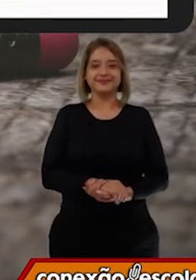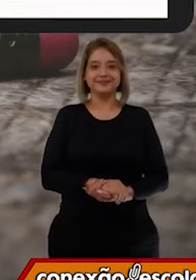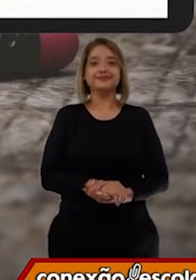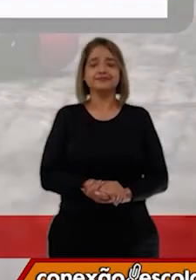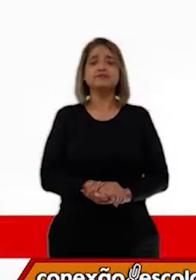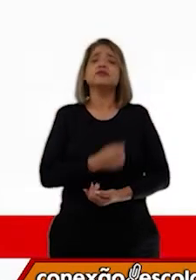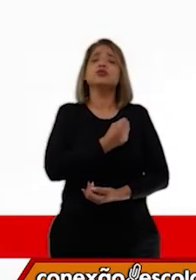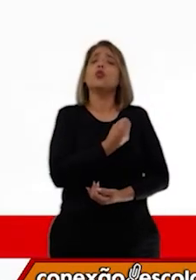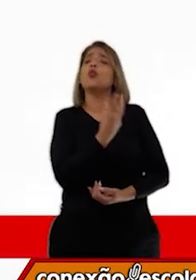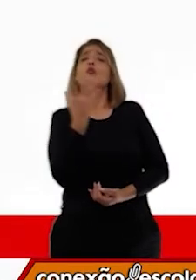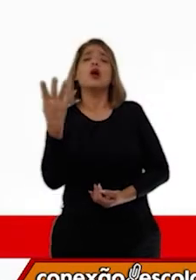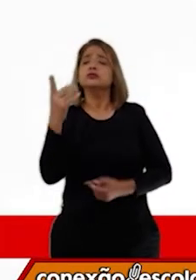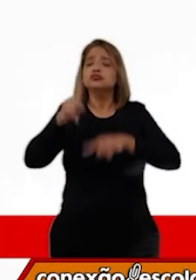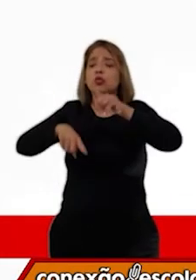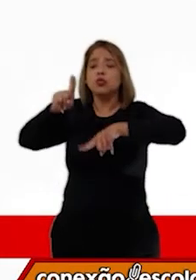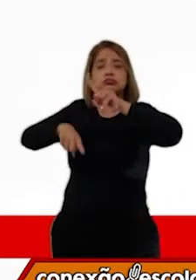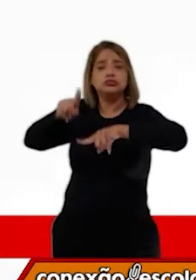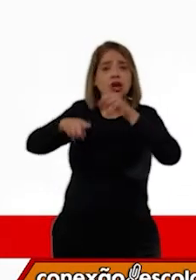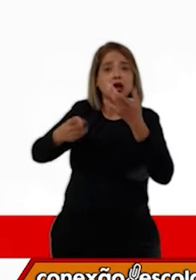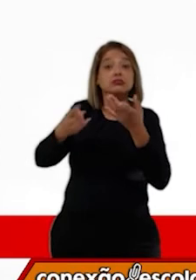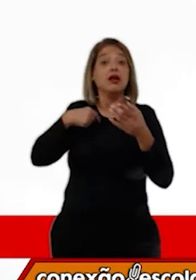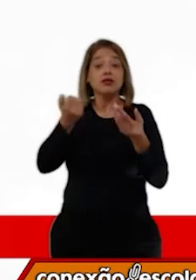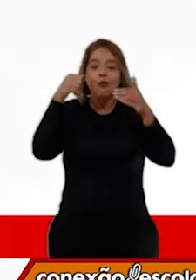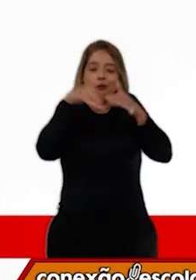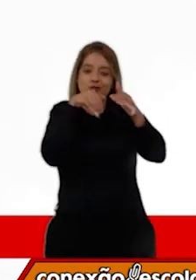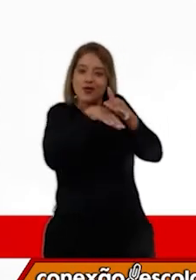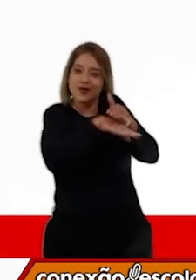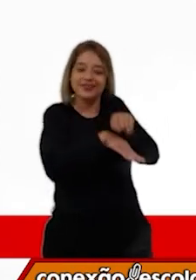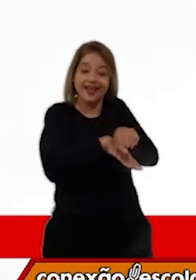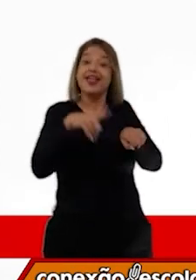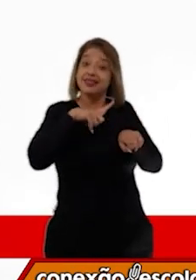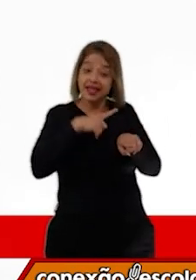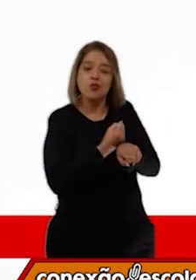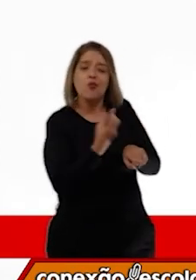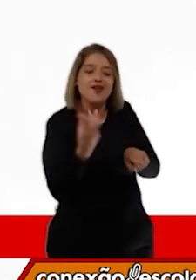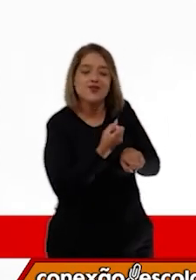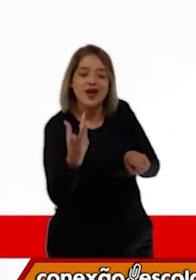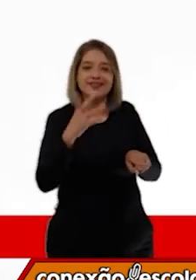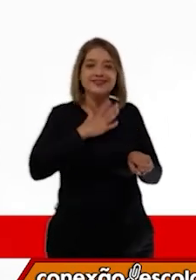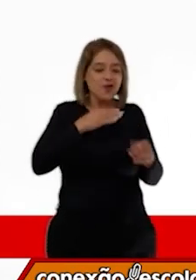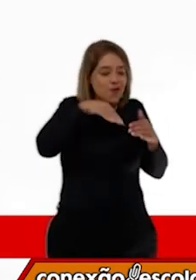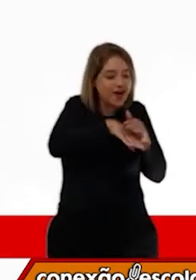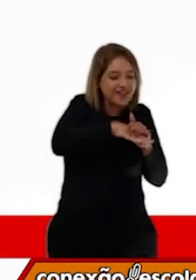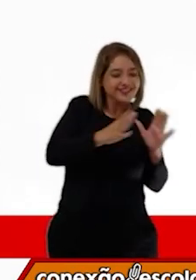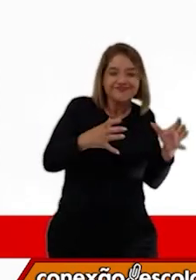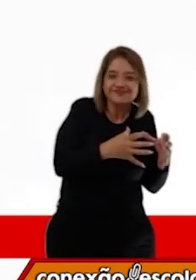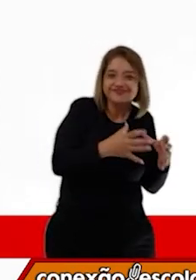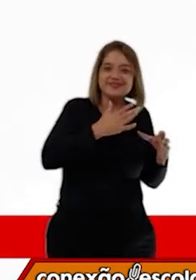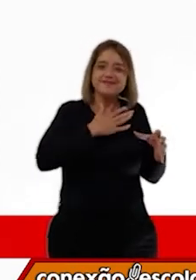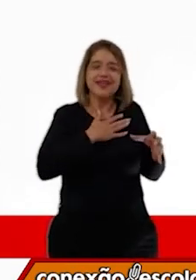Na quantidade de objetos também de uma coleção, nós usamos números. Quando uma pessoa